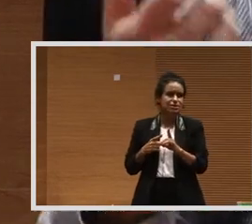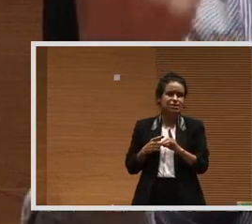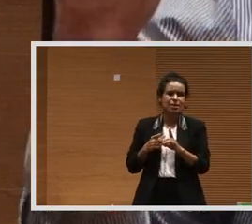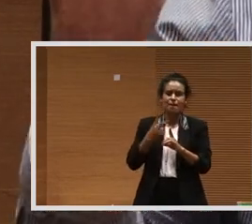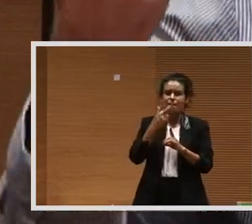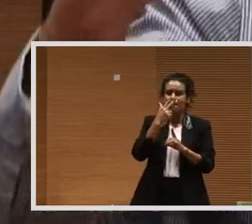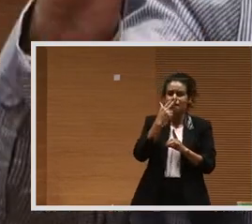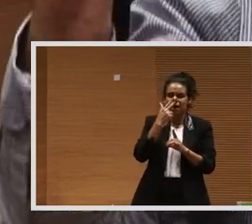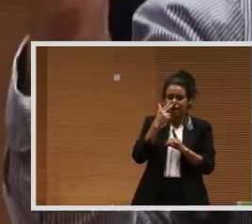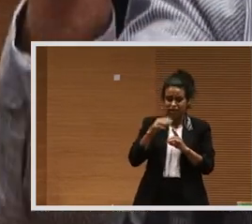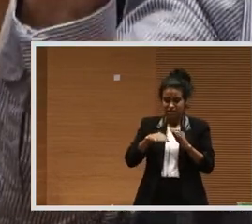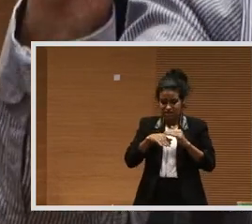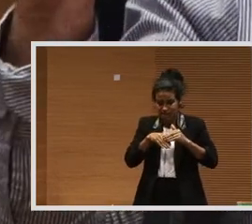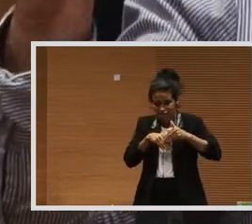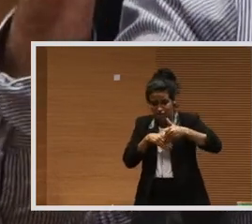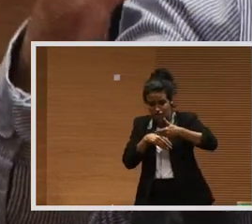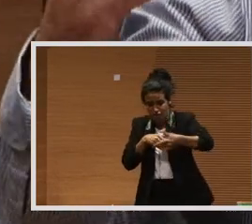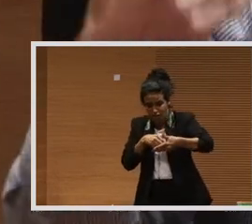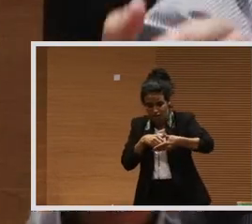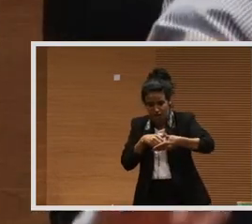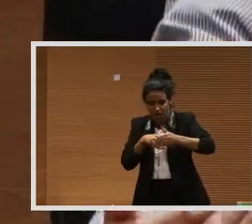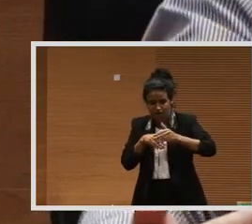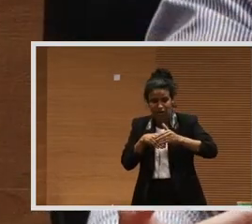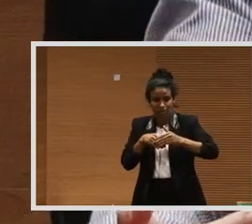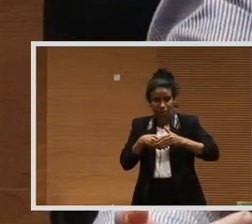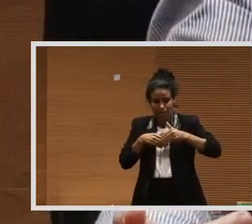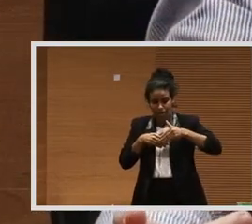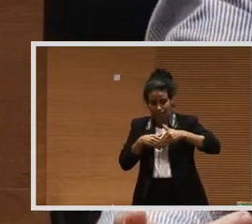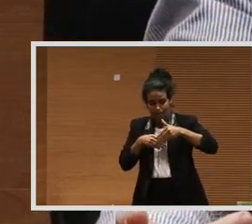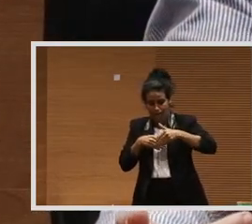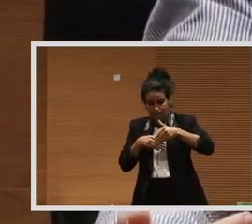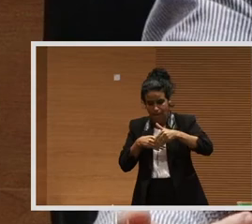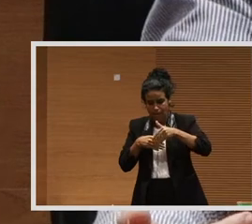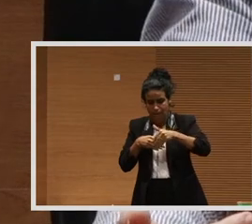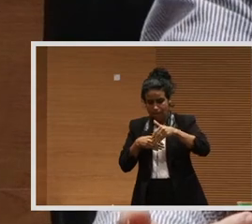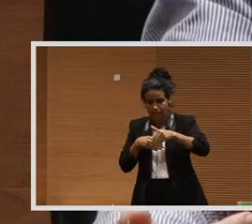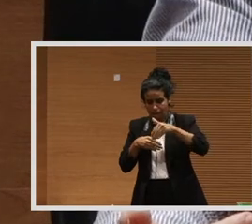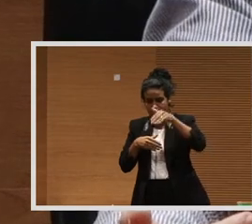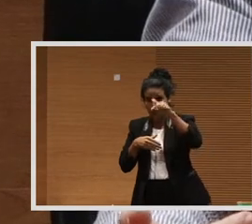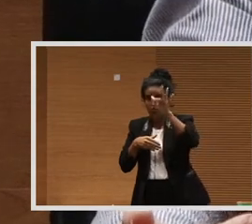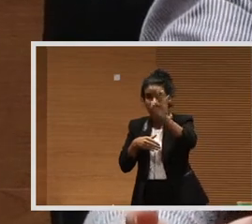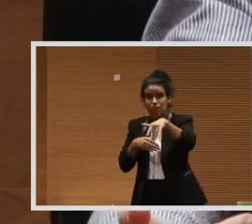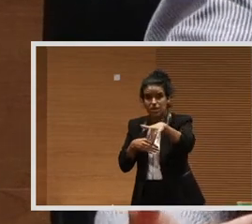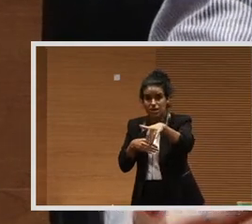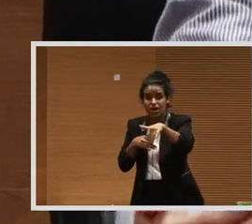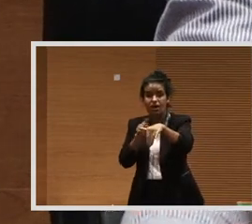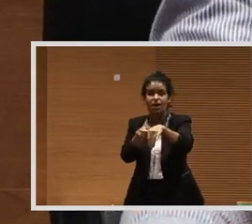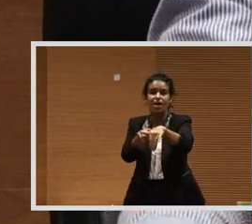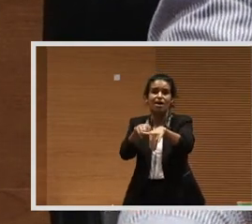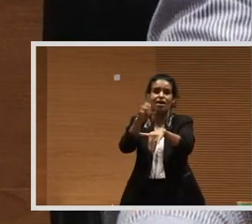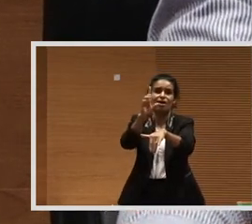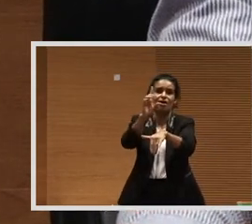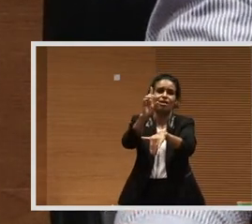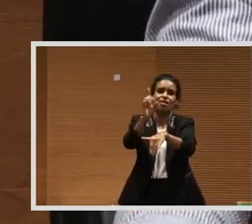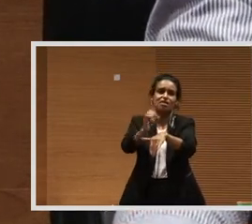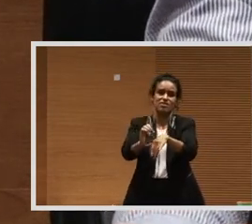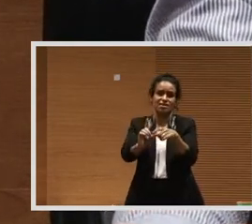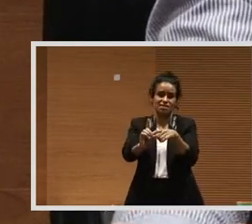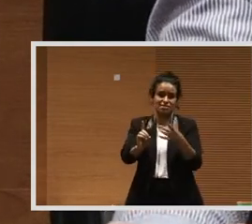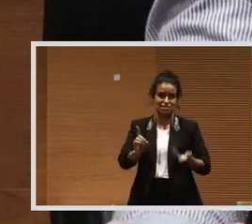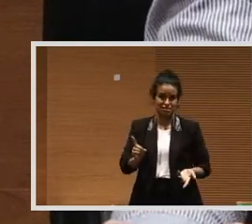aborda ainda a parte final do avanço dos direitos humanos que a gente não conquistou. Né? Direito à acessibilidade garantido